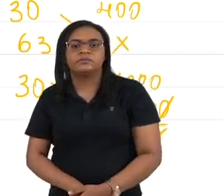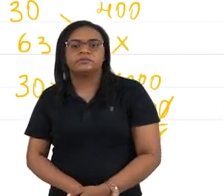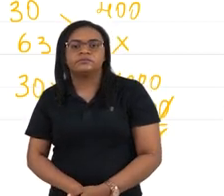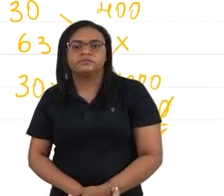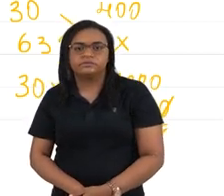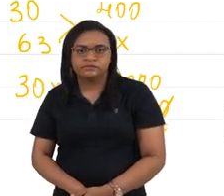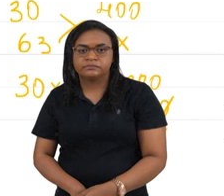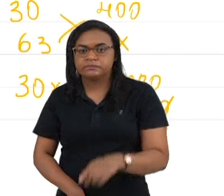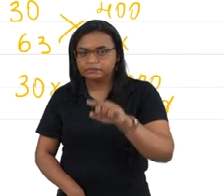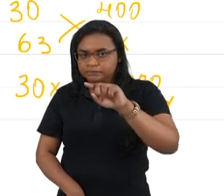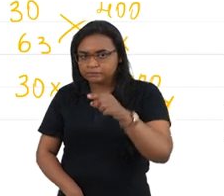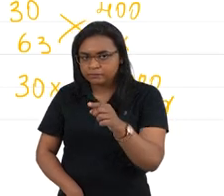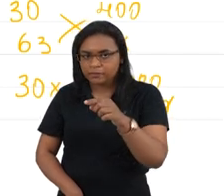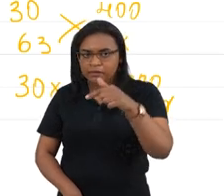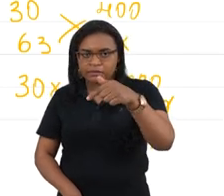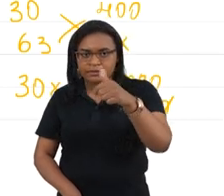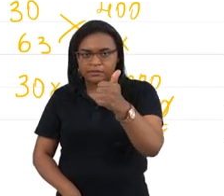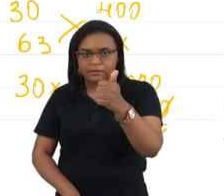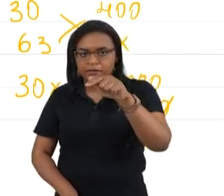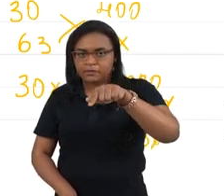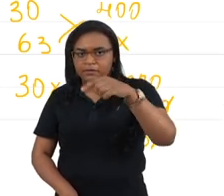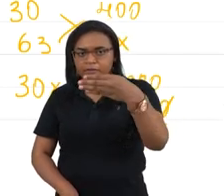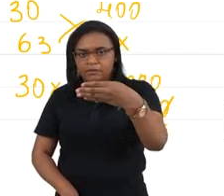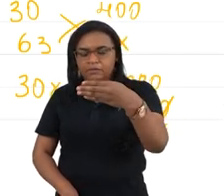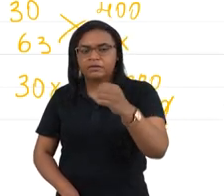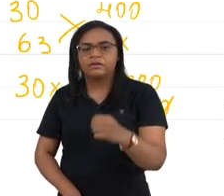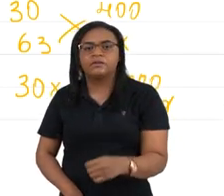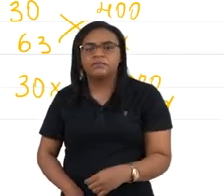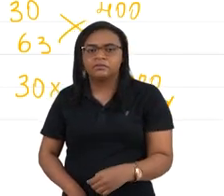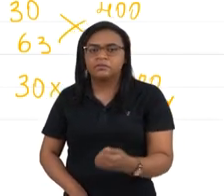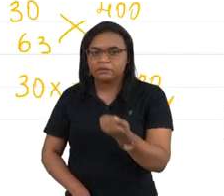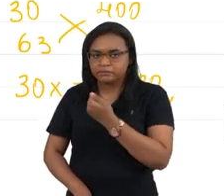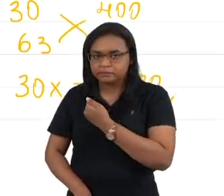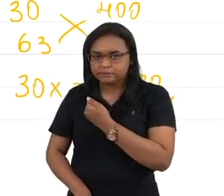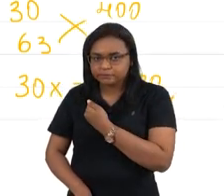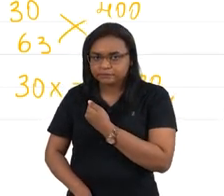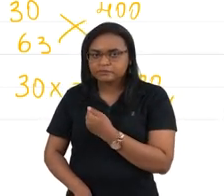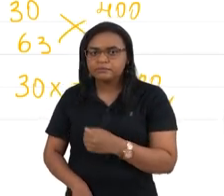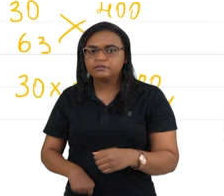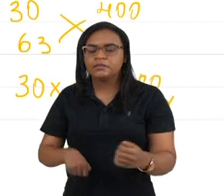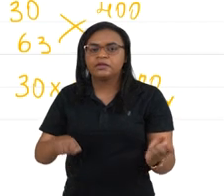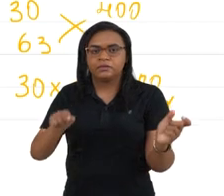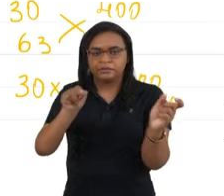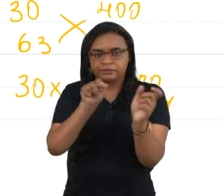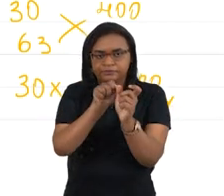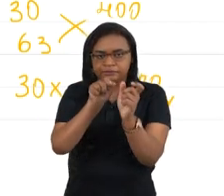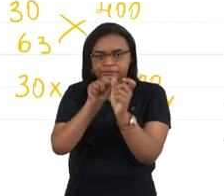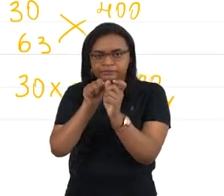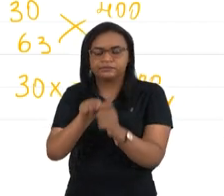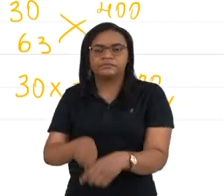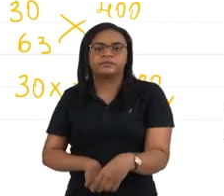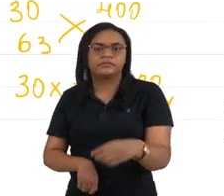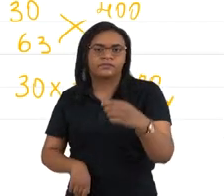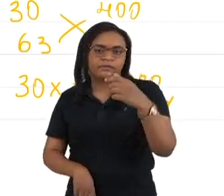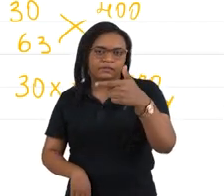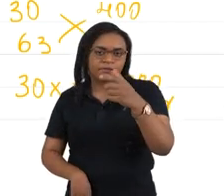o seguinte, aqui é uma vírgula, 71,4. Por quê? Porque aqui ficou um número intercalado, né? Porque a gente viu que 25,